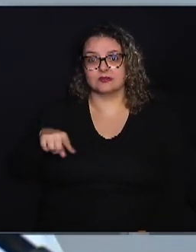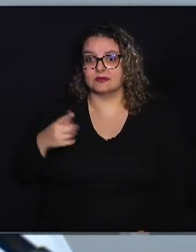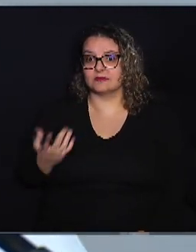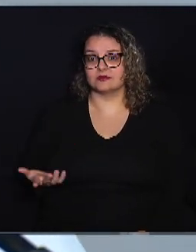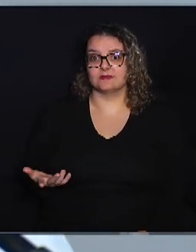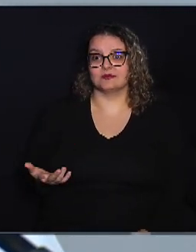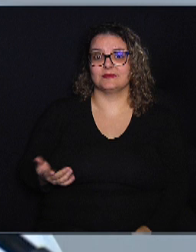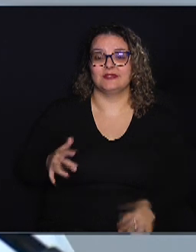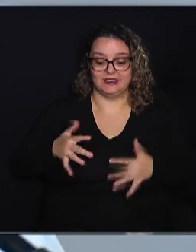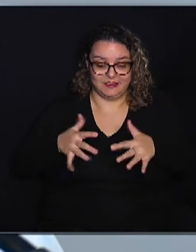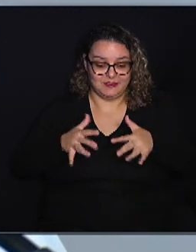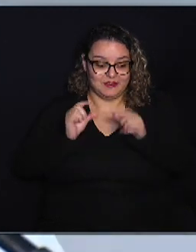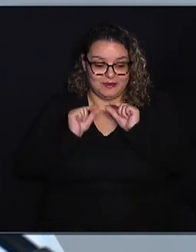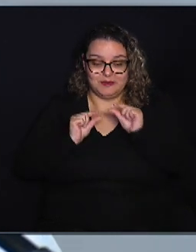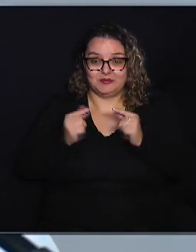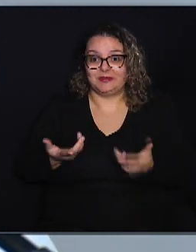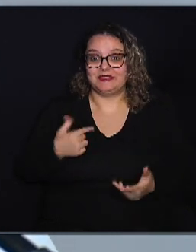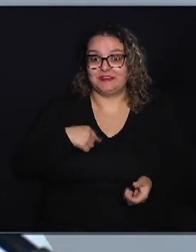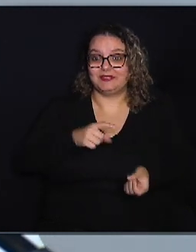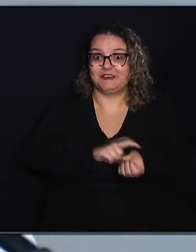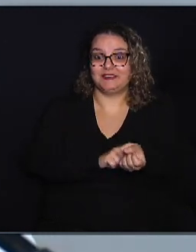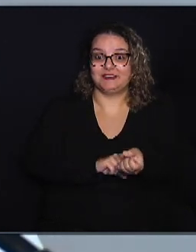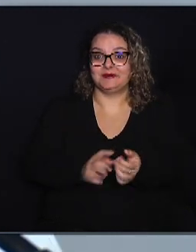até tremendo um pouquinho, entendeu?